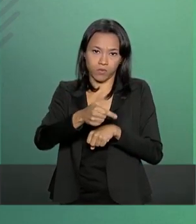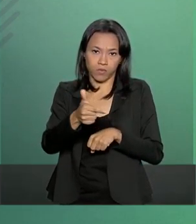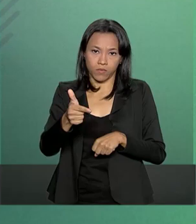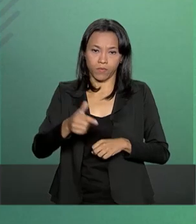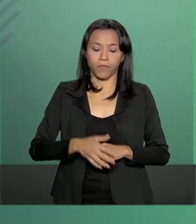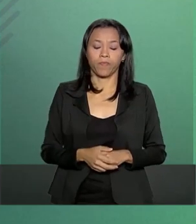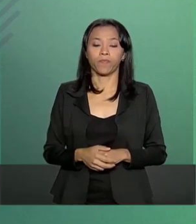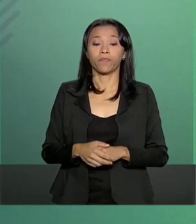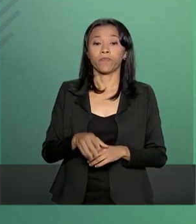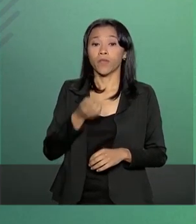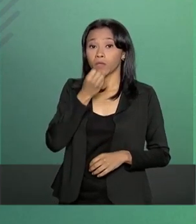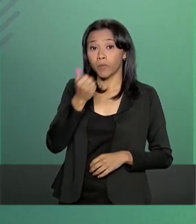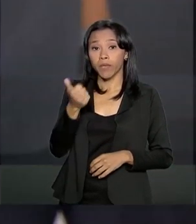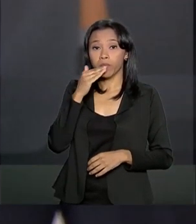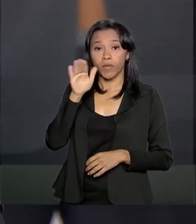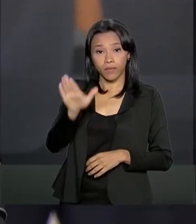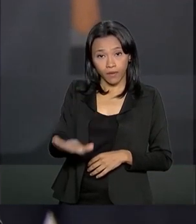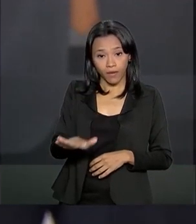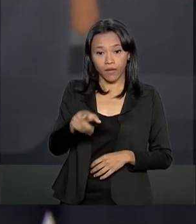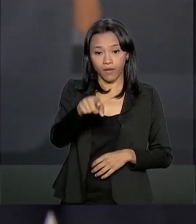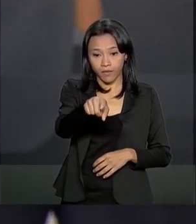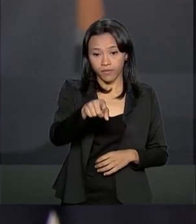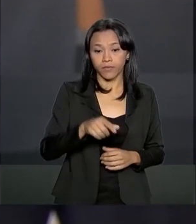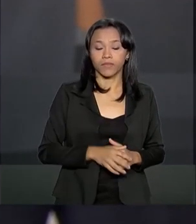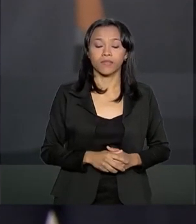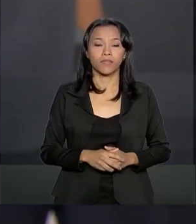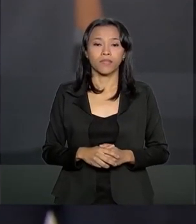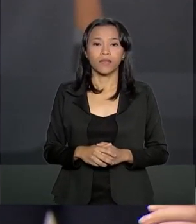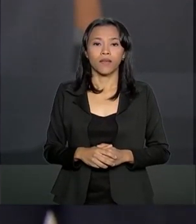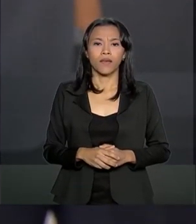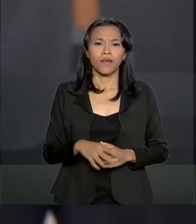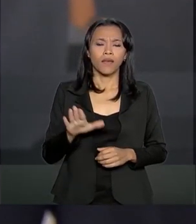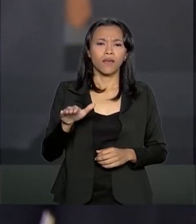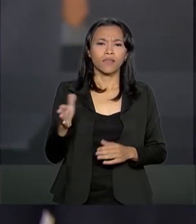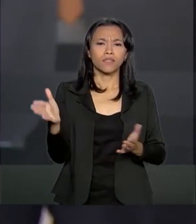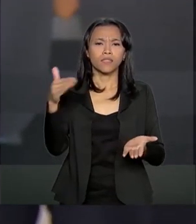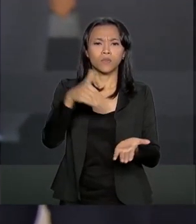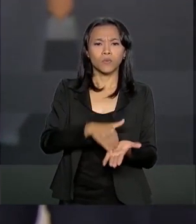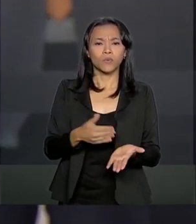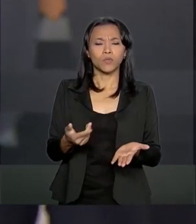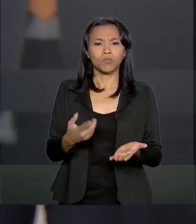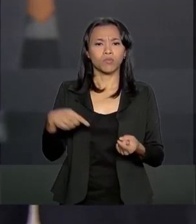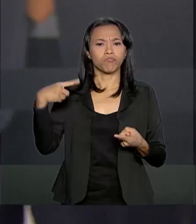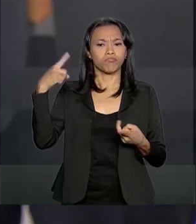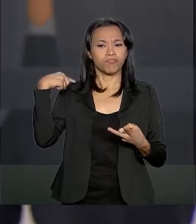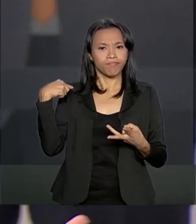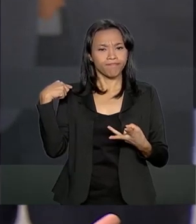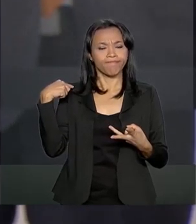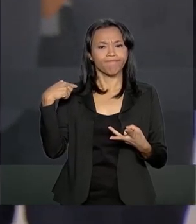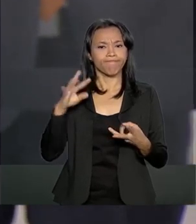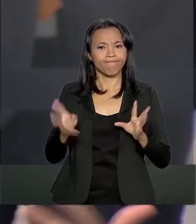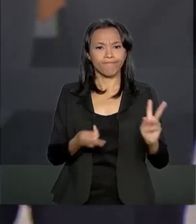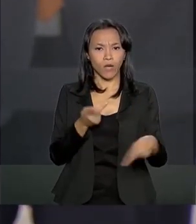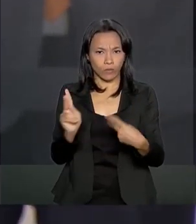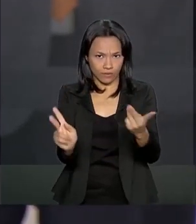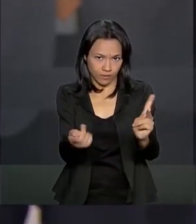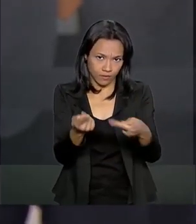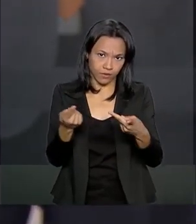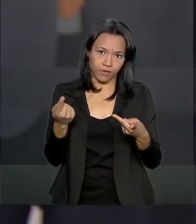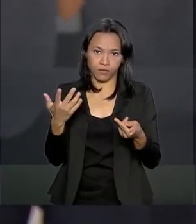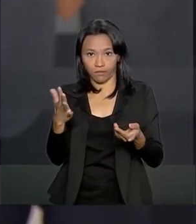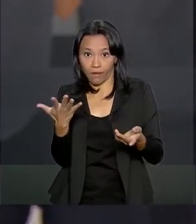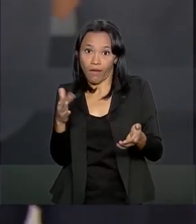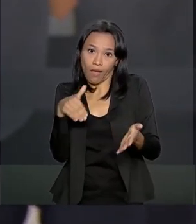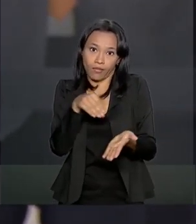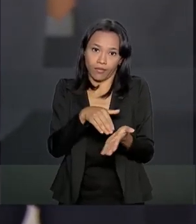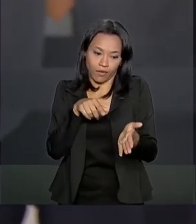Tudo bem, porta-voz? Boa tarde, Luciana Amaral, do UOL. Nesses últimos dias têm surgido indícios, e inclusive investigação,